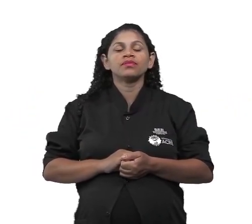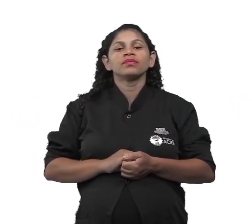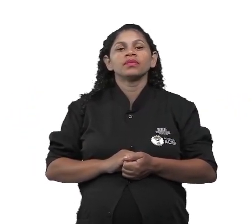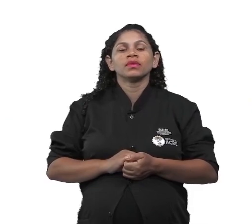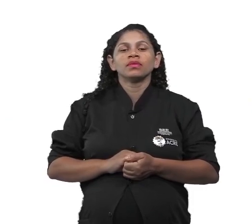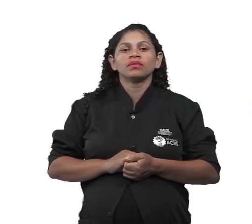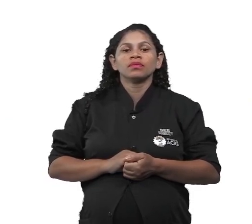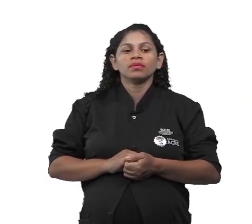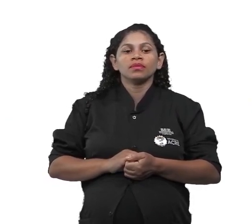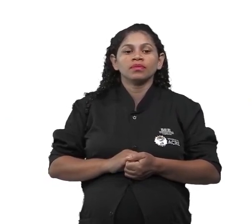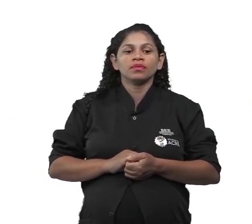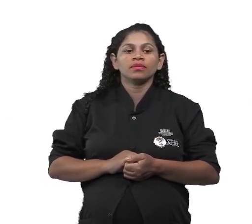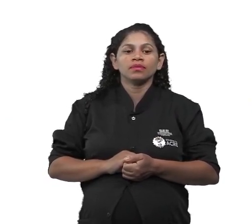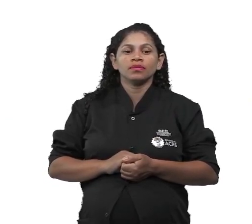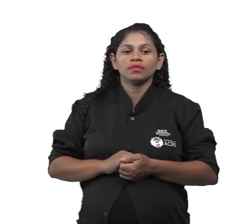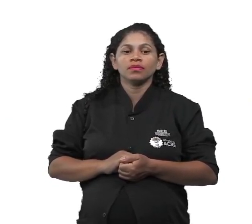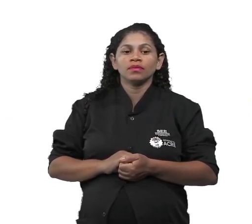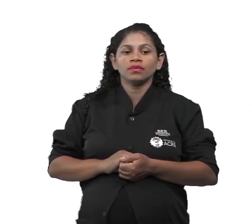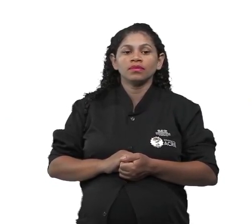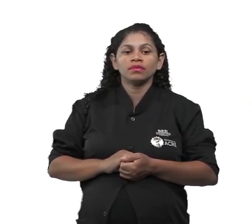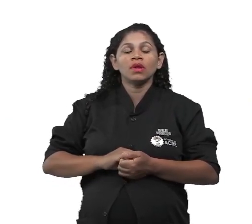mesmo tempo com um plano beta.